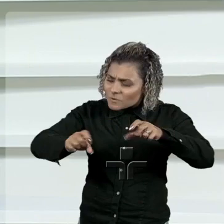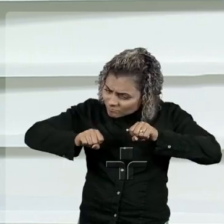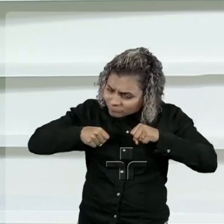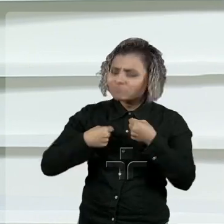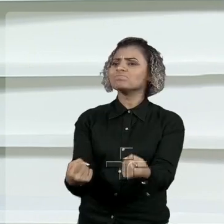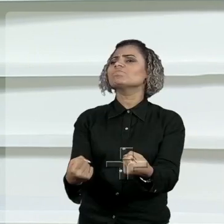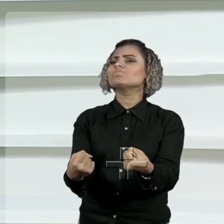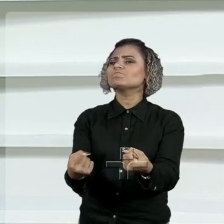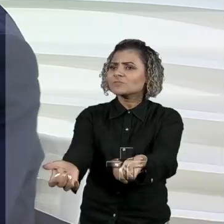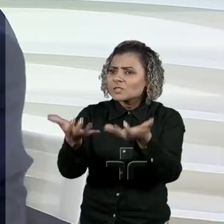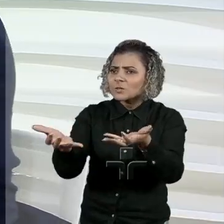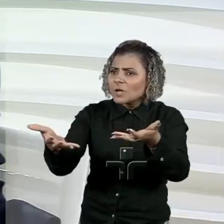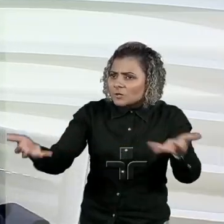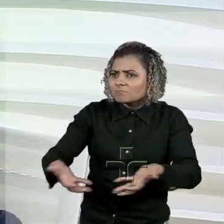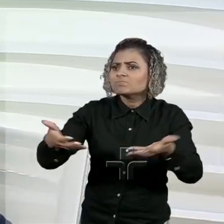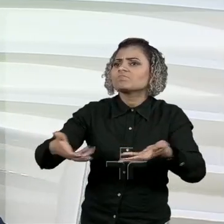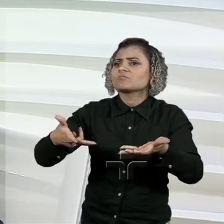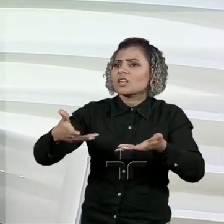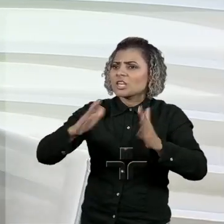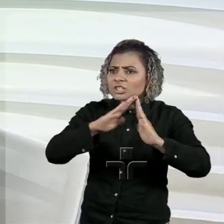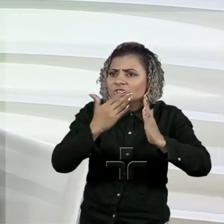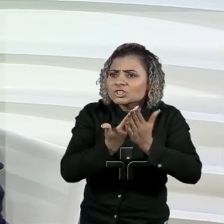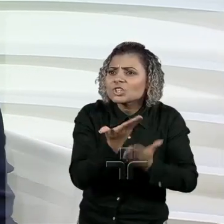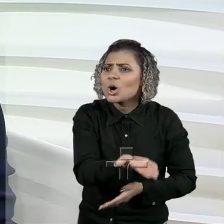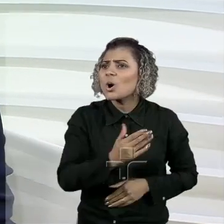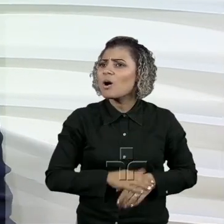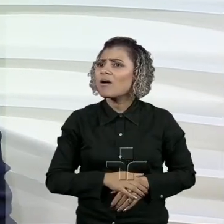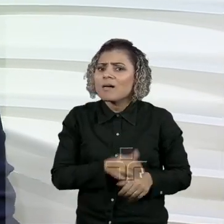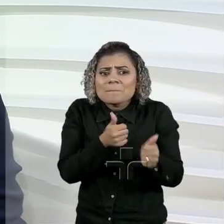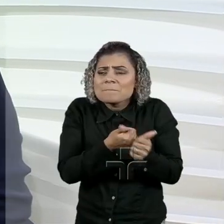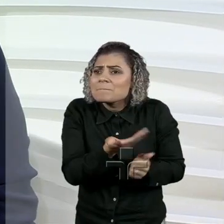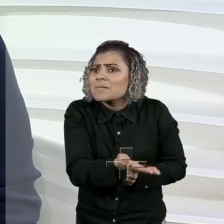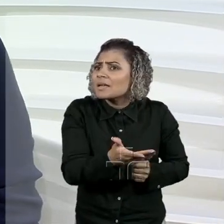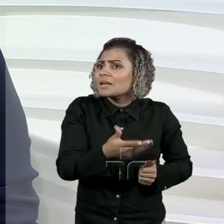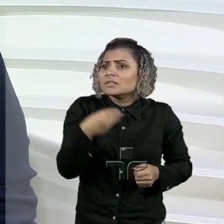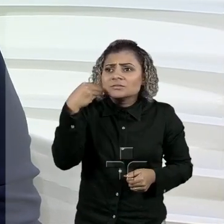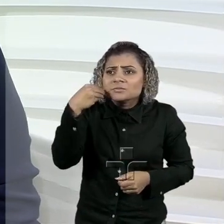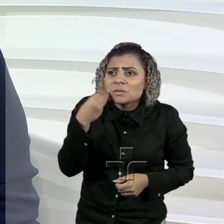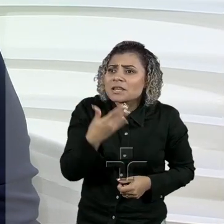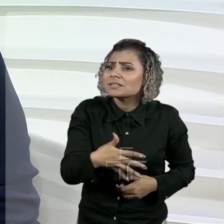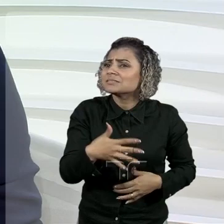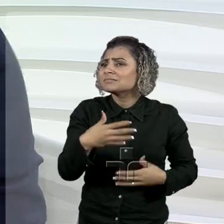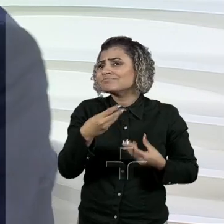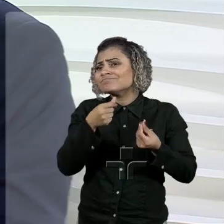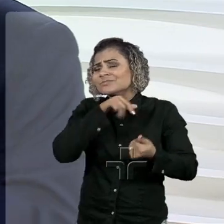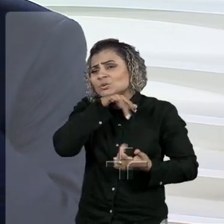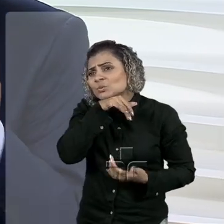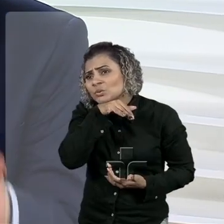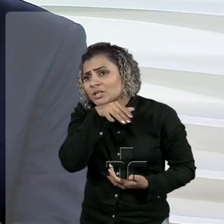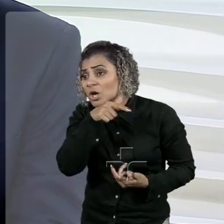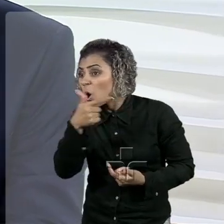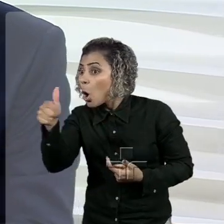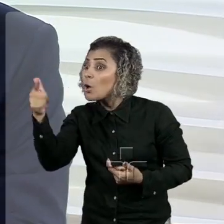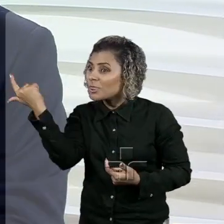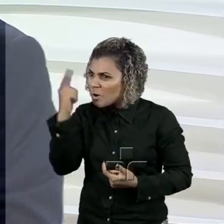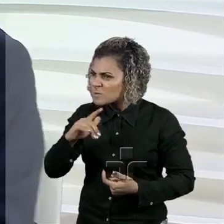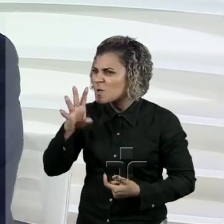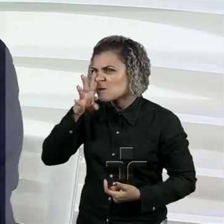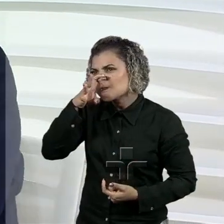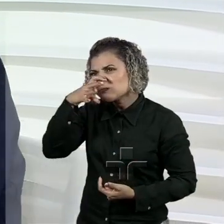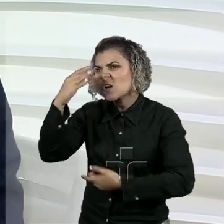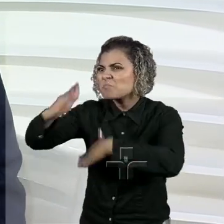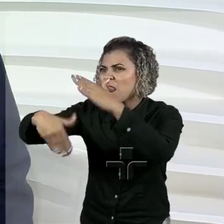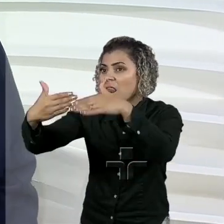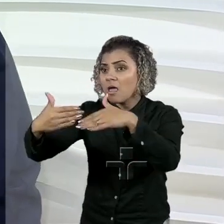desejo putz, como é que eu tenho uma escola ali com uma realidade tão ruim, outra que está conseguindo superar, e o